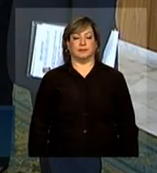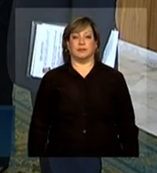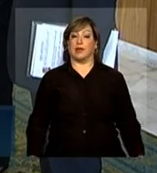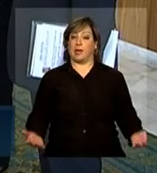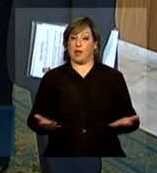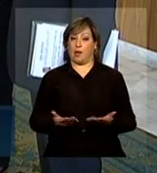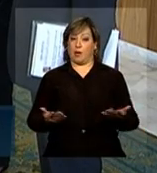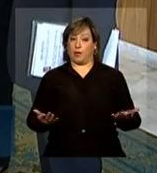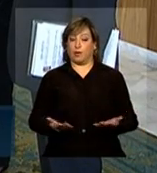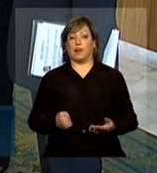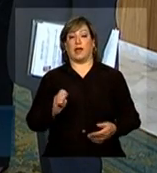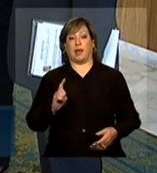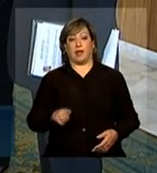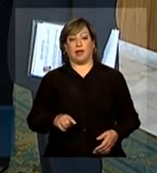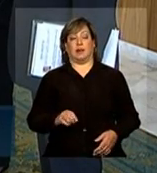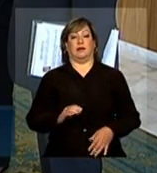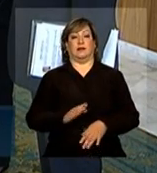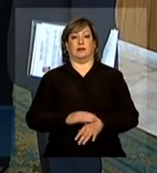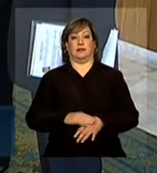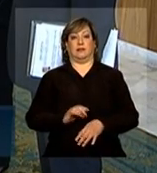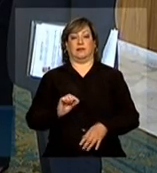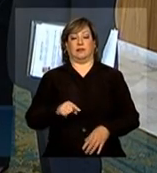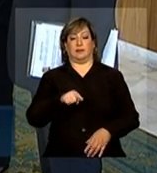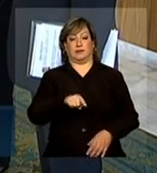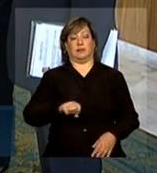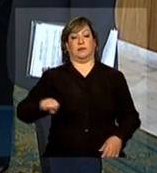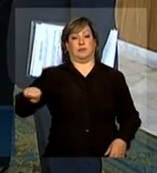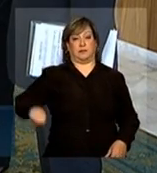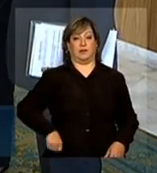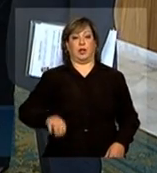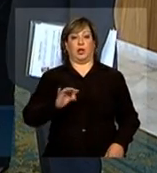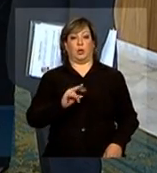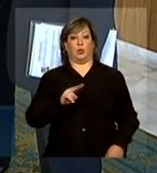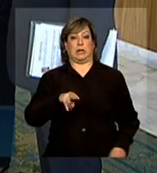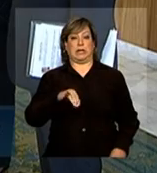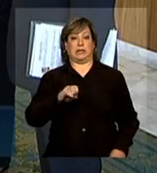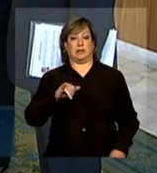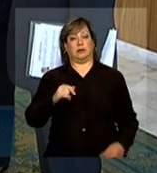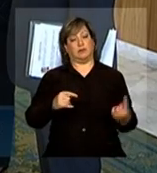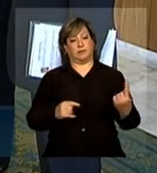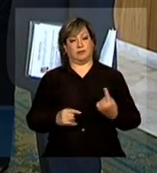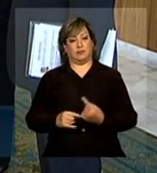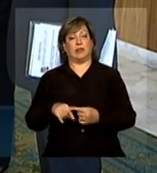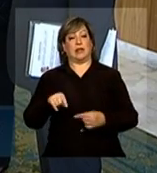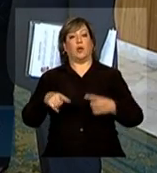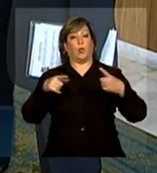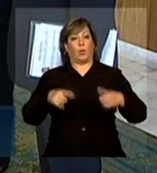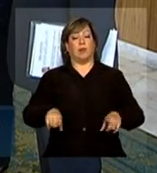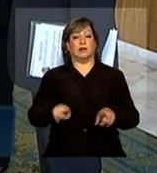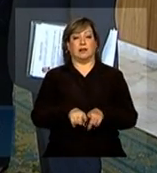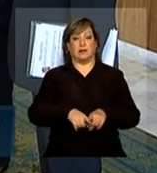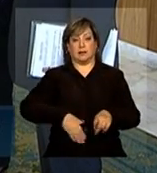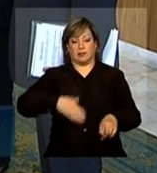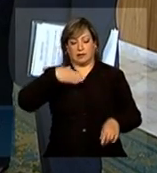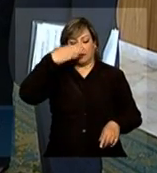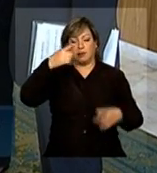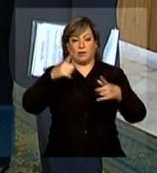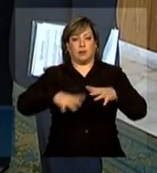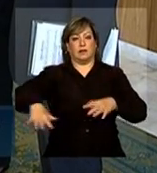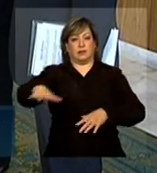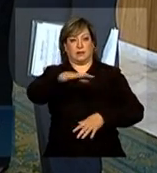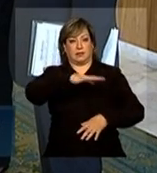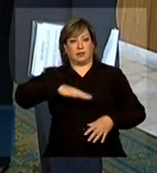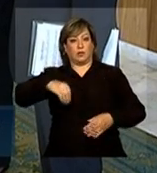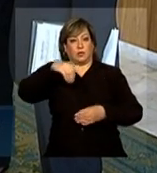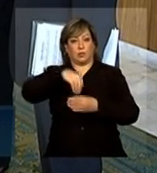Agora, então, é a vez do embaixador da Tunísia, um país árabe também localizado na África, com mais